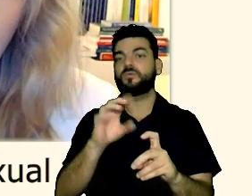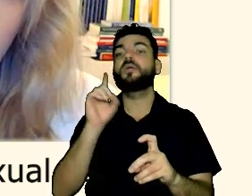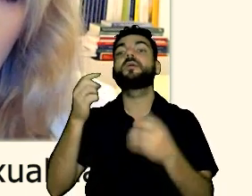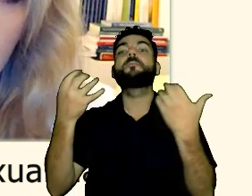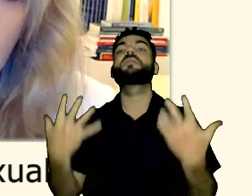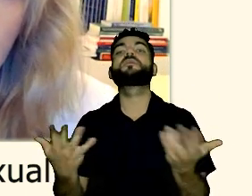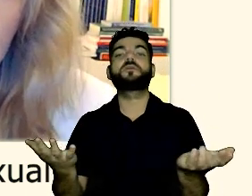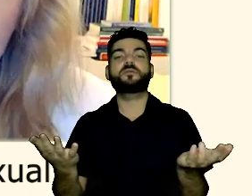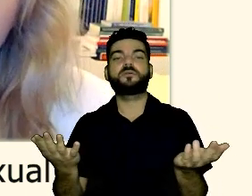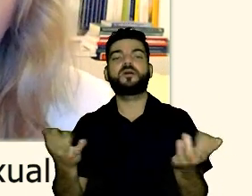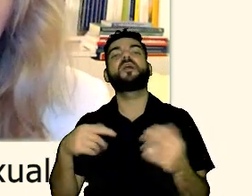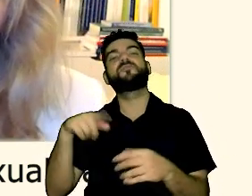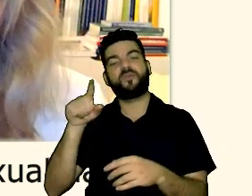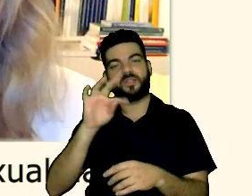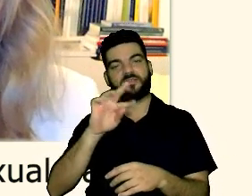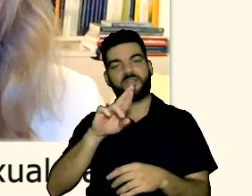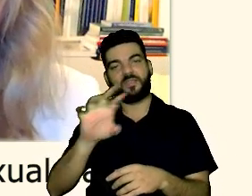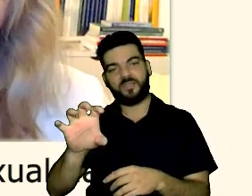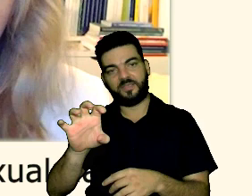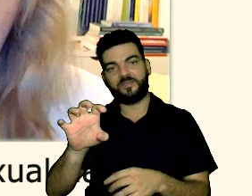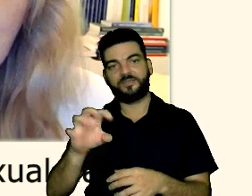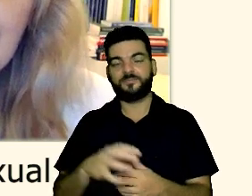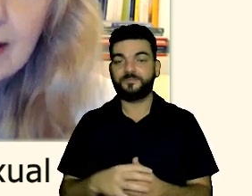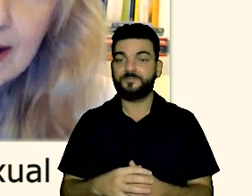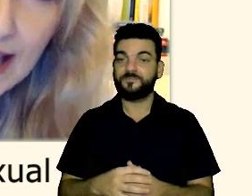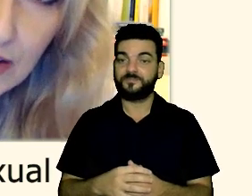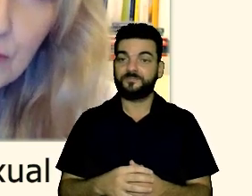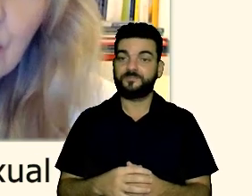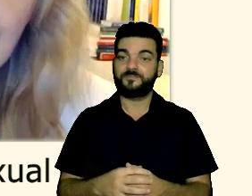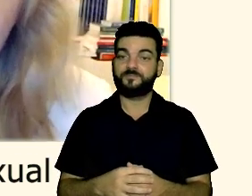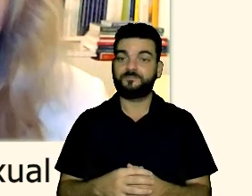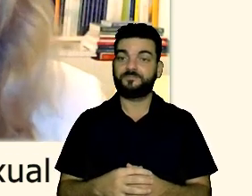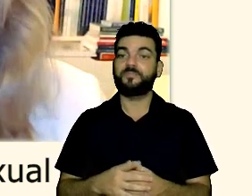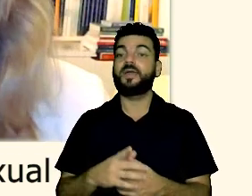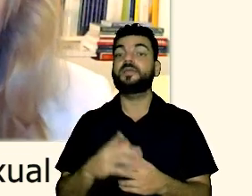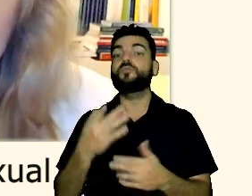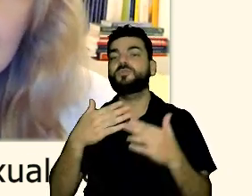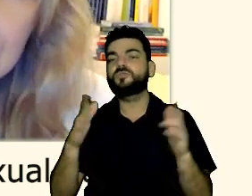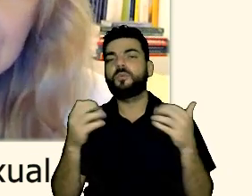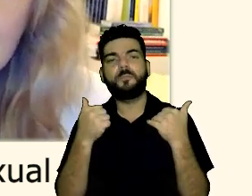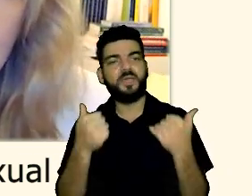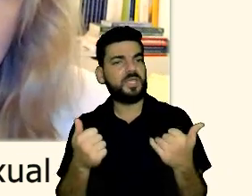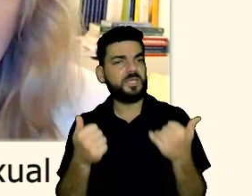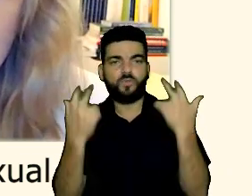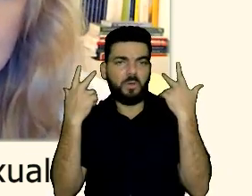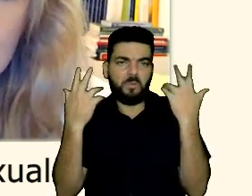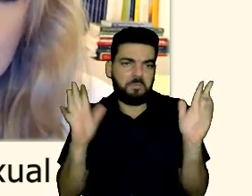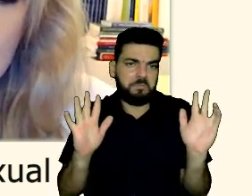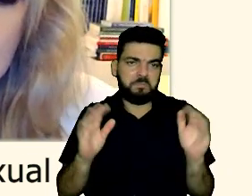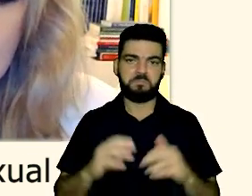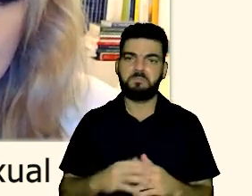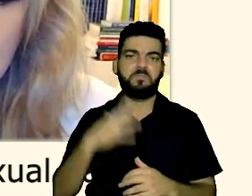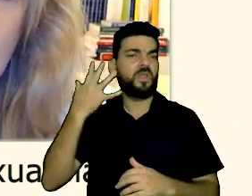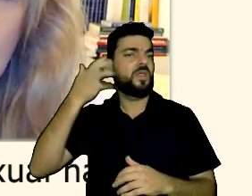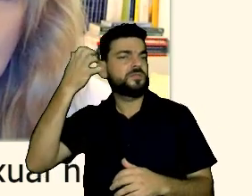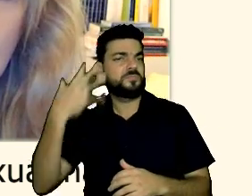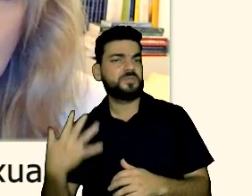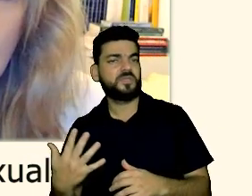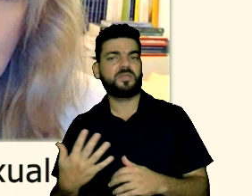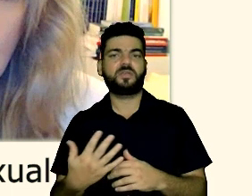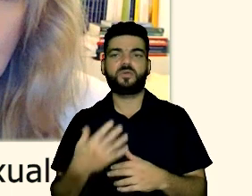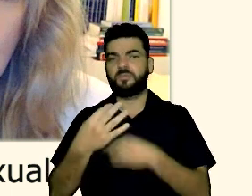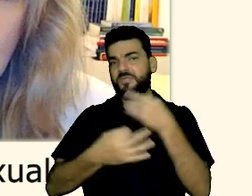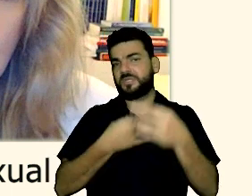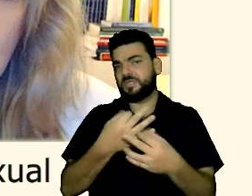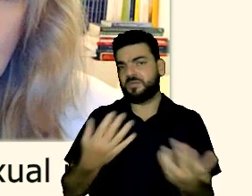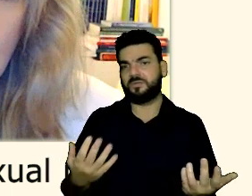nessas relações de trabalho e aonde que o assédio moral, né, era tratado nesse tema e